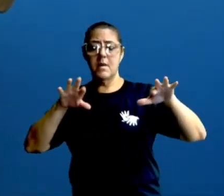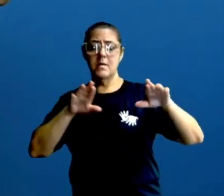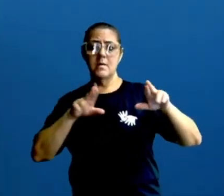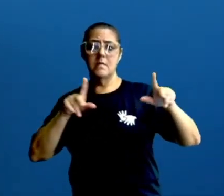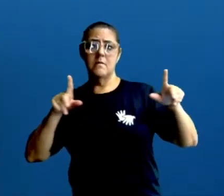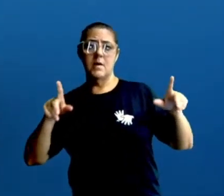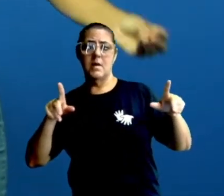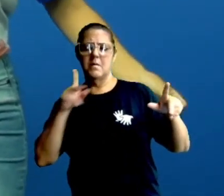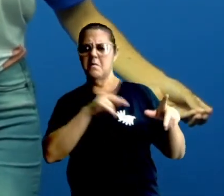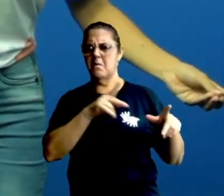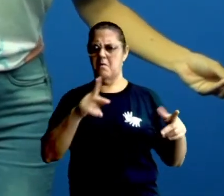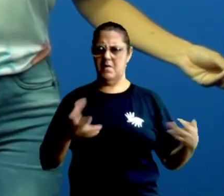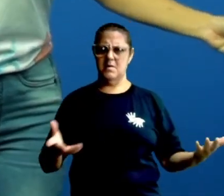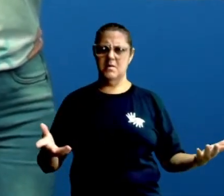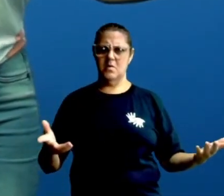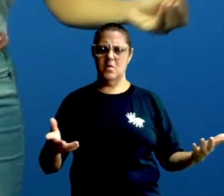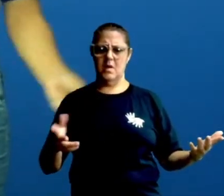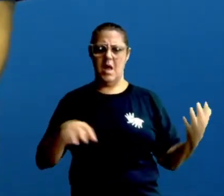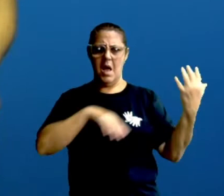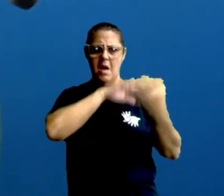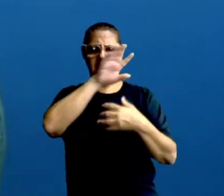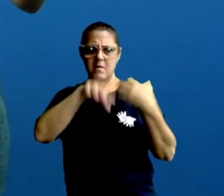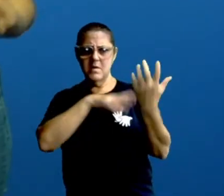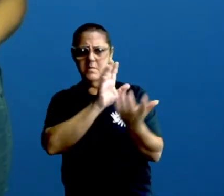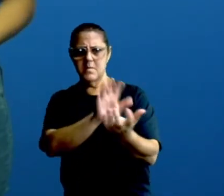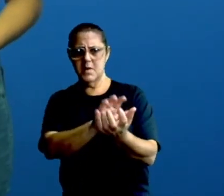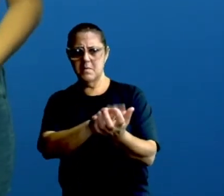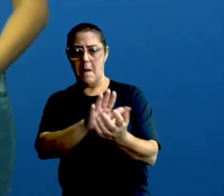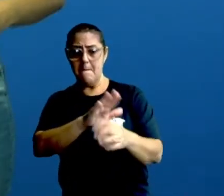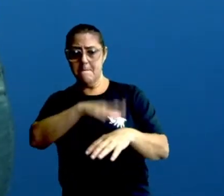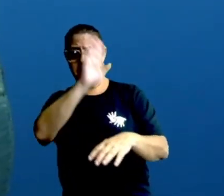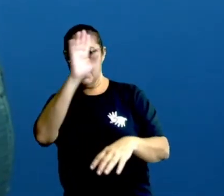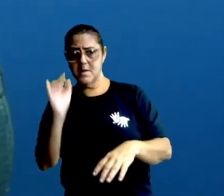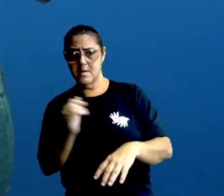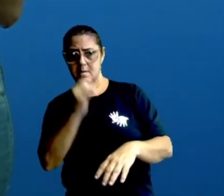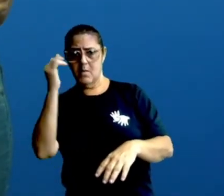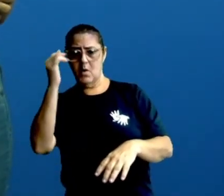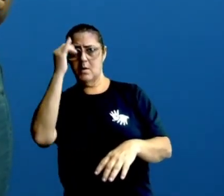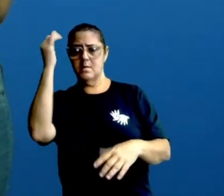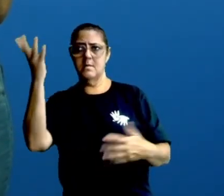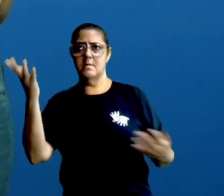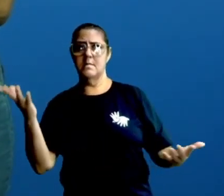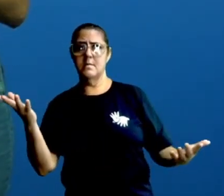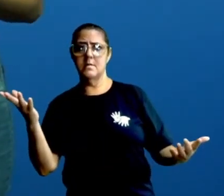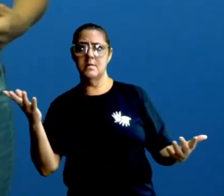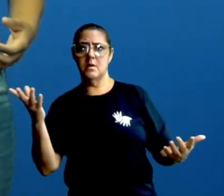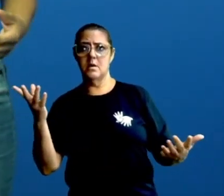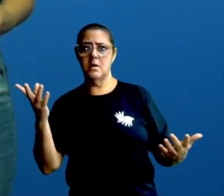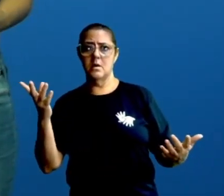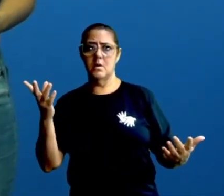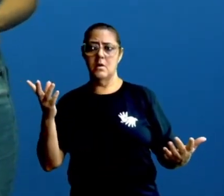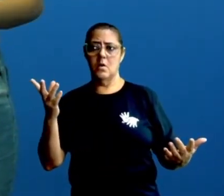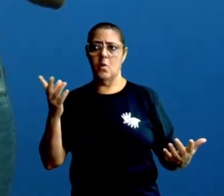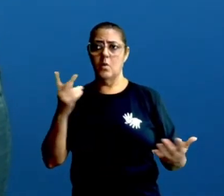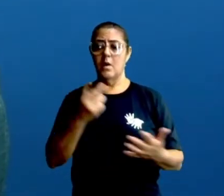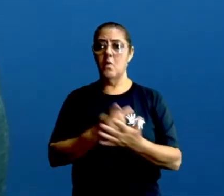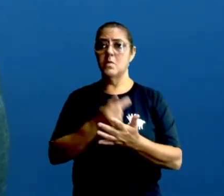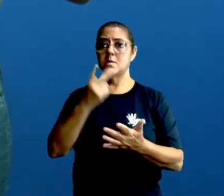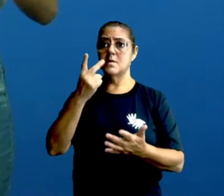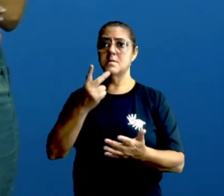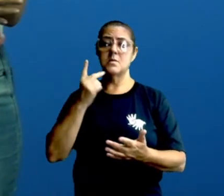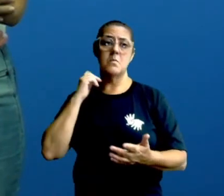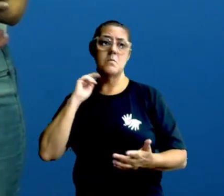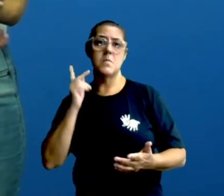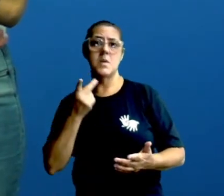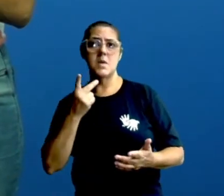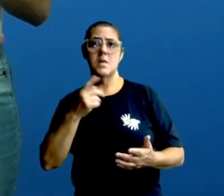ó, professora, então quer dizer que a Revolução Pernambucana é mais importante do que, por exemplo, a Conjuração Mineira, do que aquele